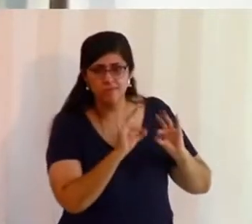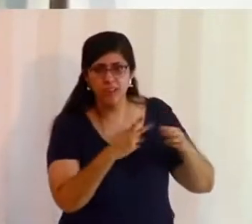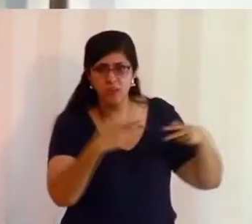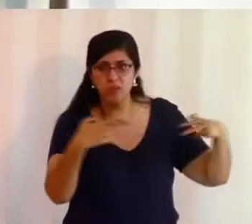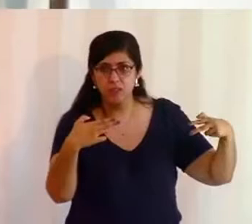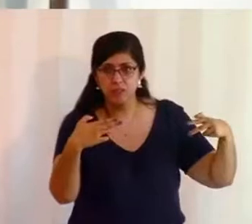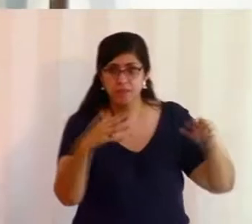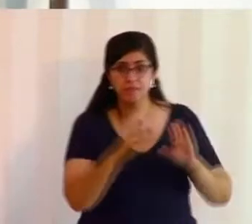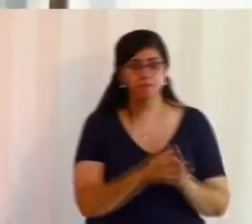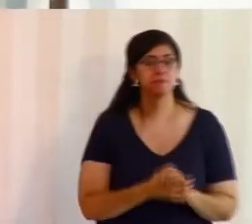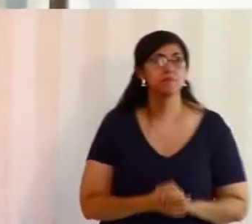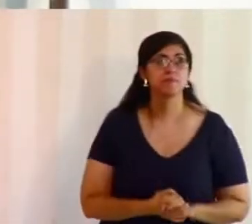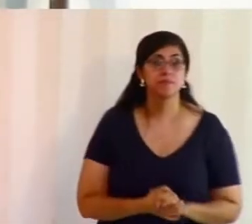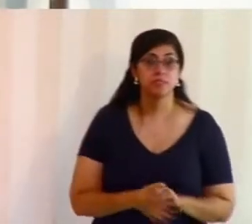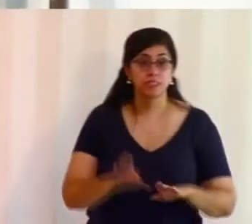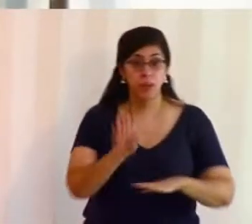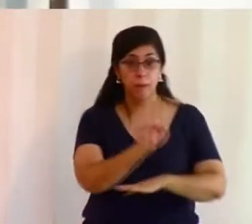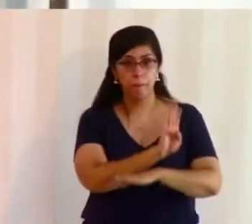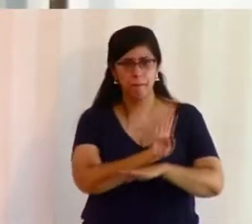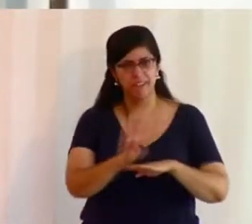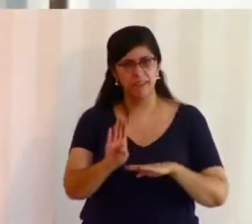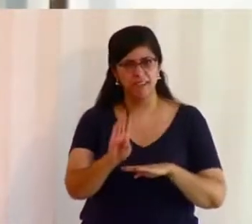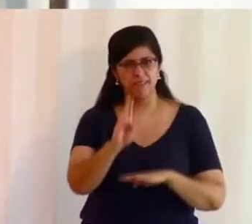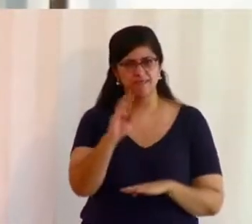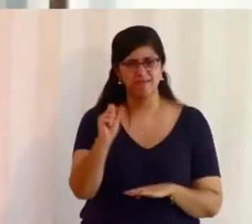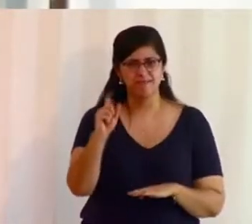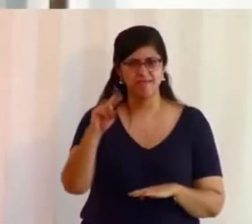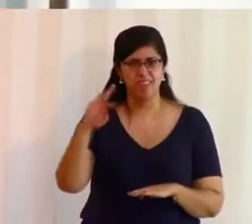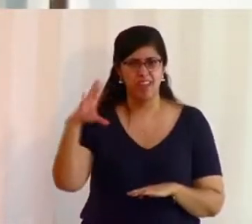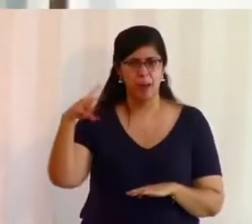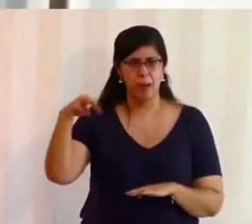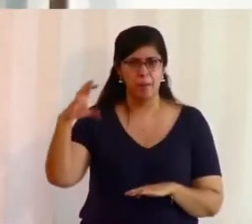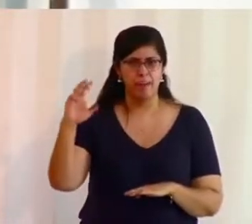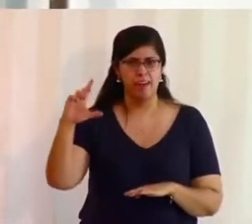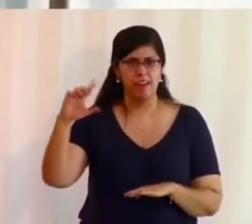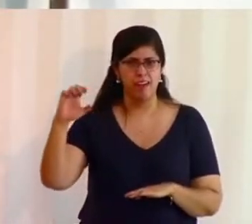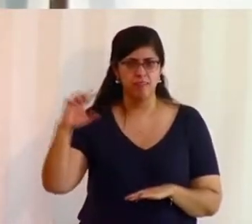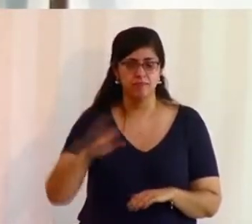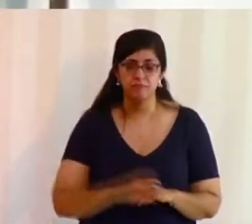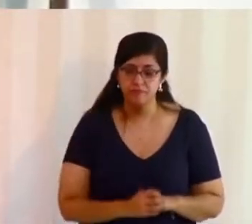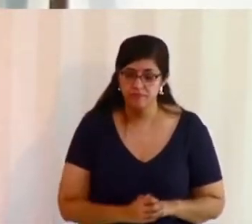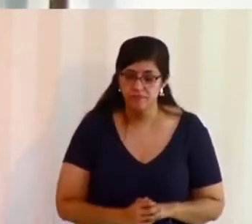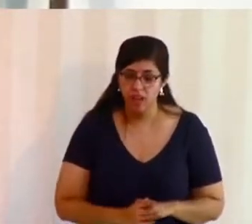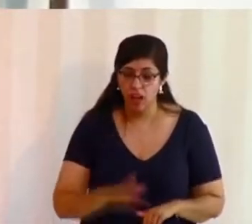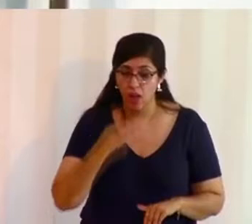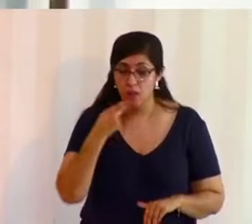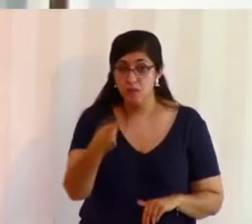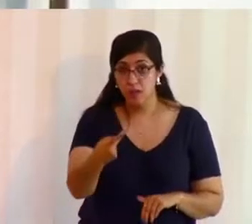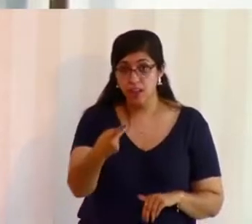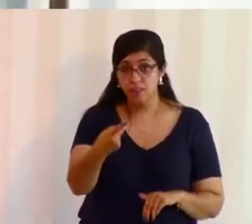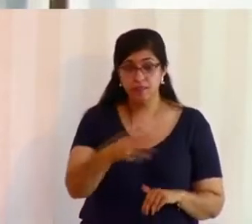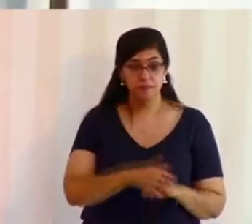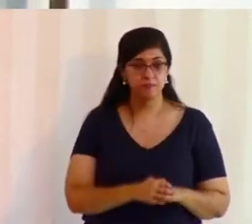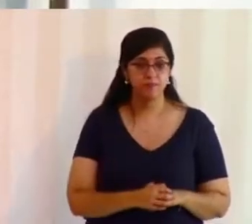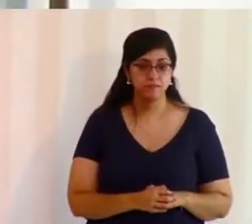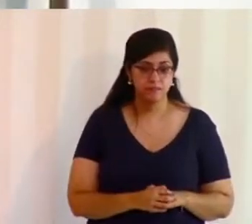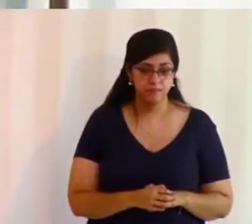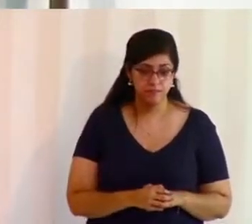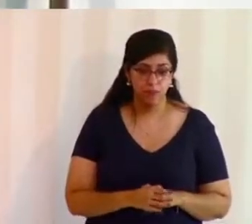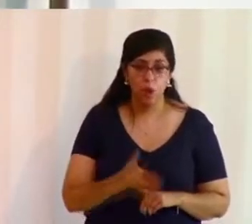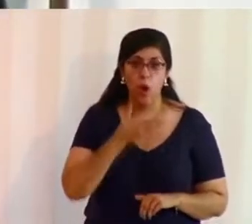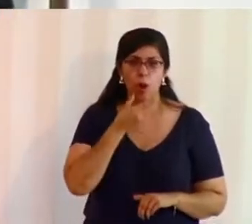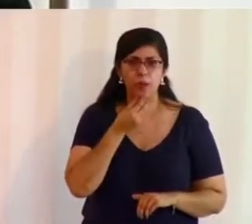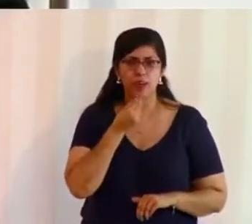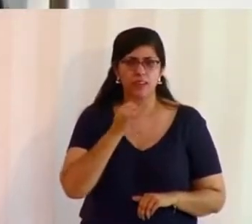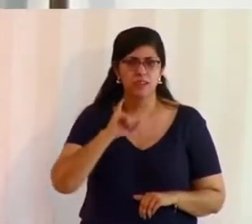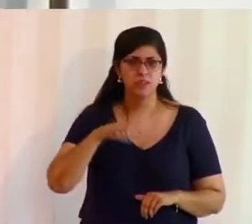Barnabé intercede mais uma vez em favor de João Marcos. E fala para Paulo: vamos levar João Marcos de novo?